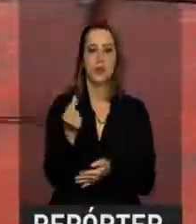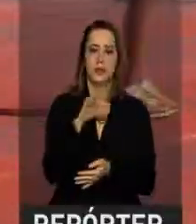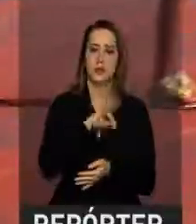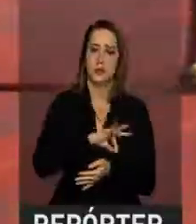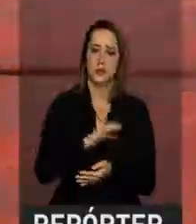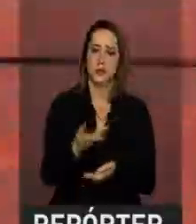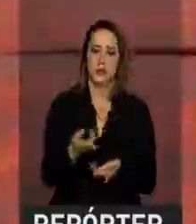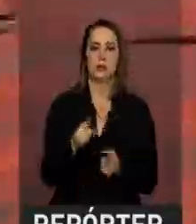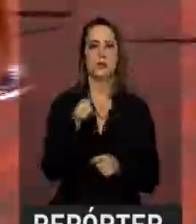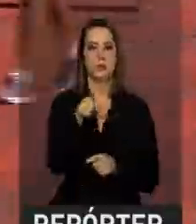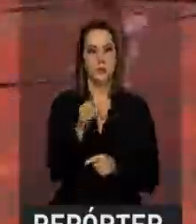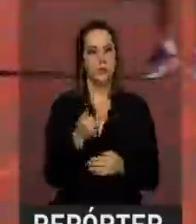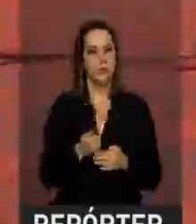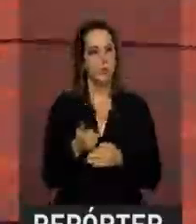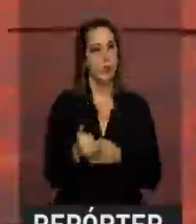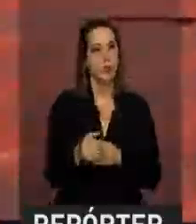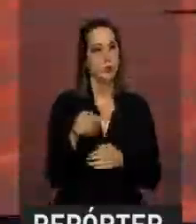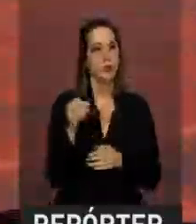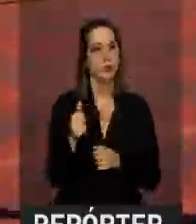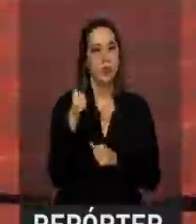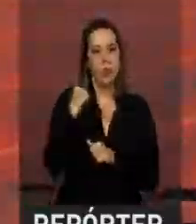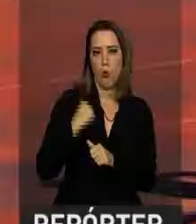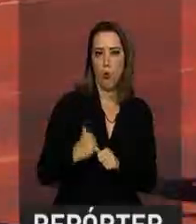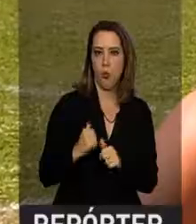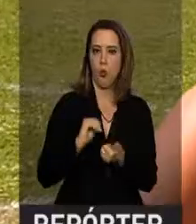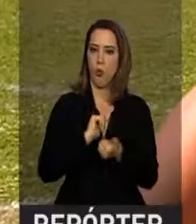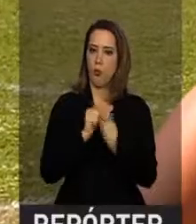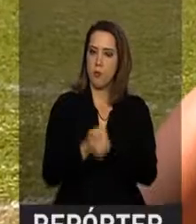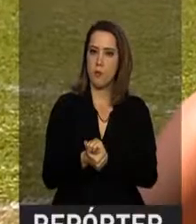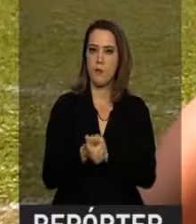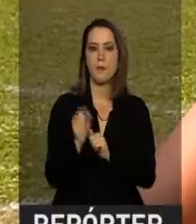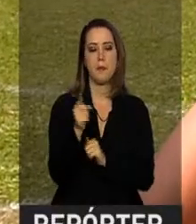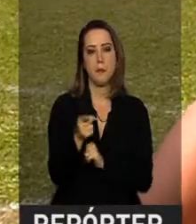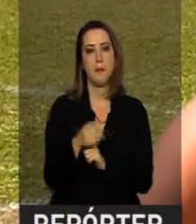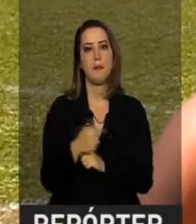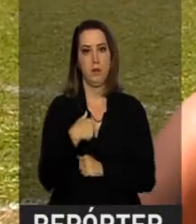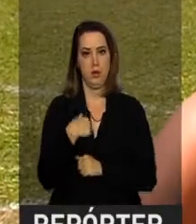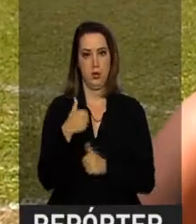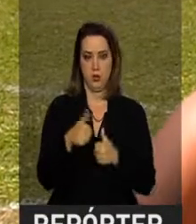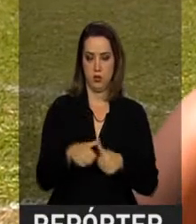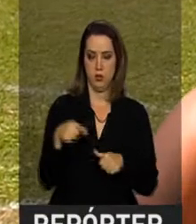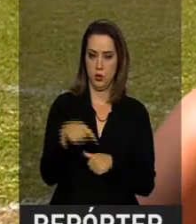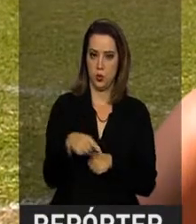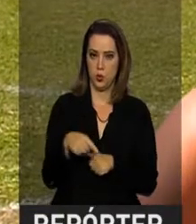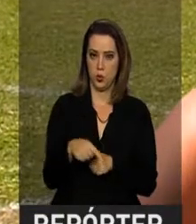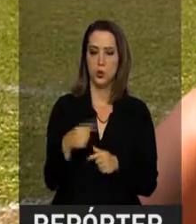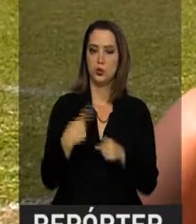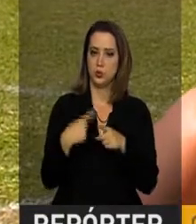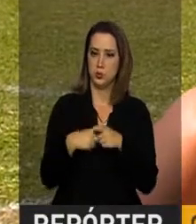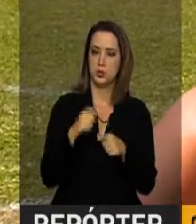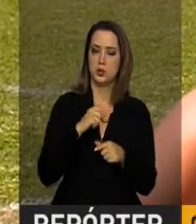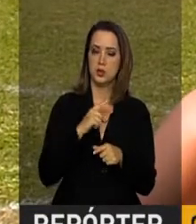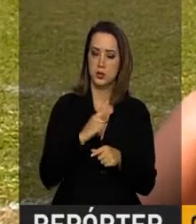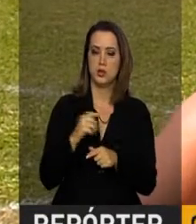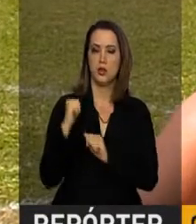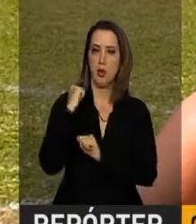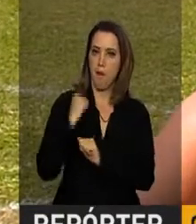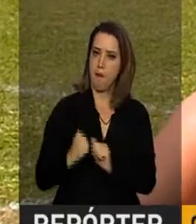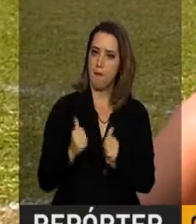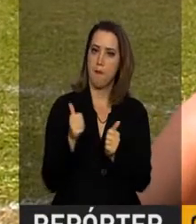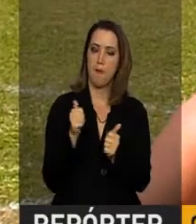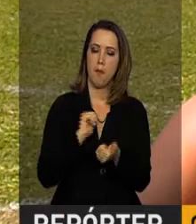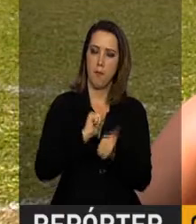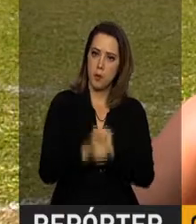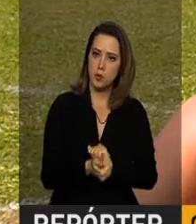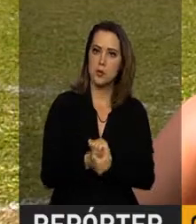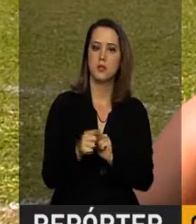continuar competindo contou com a ajuda do bolsa atleta eu tô aqui hoje a queda da bolsa atleta por muitos anos foi o único incentivo que eu tive